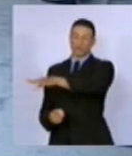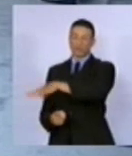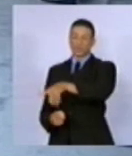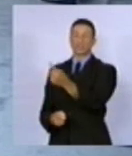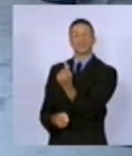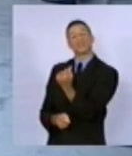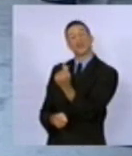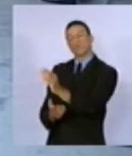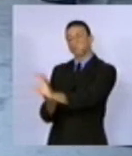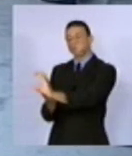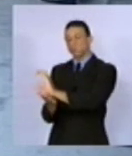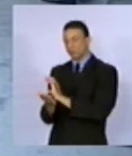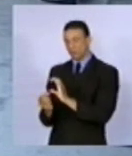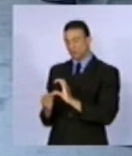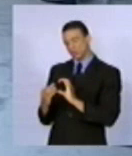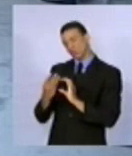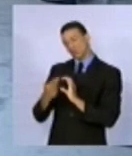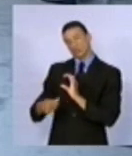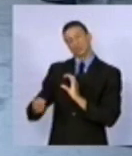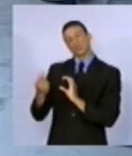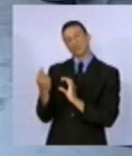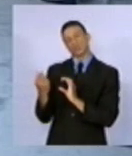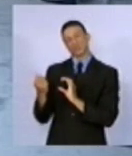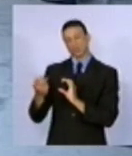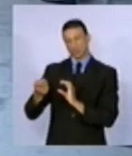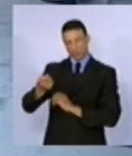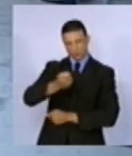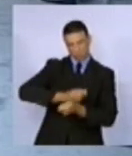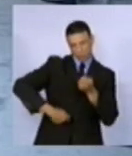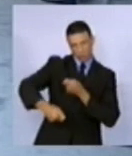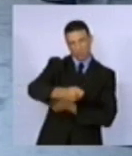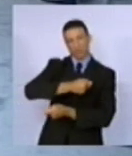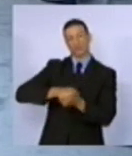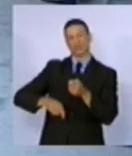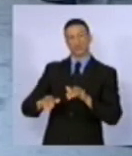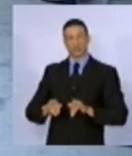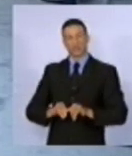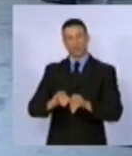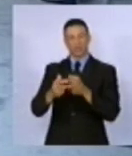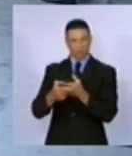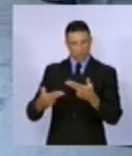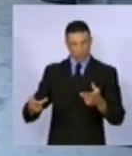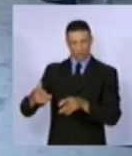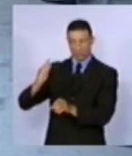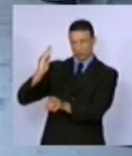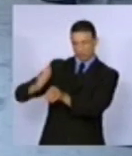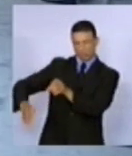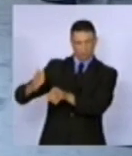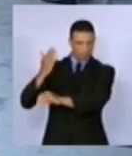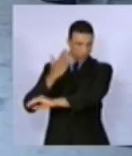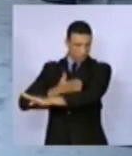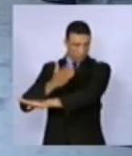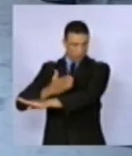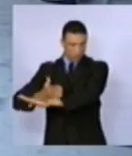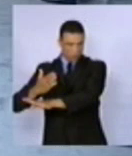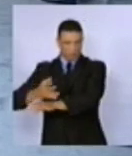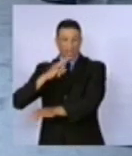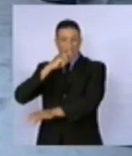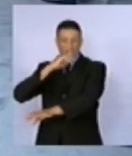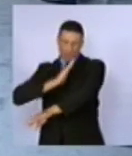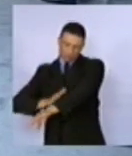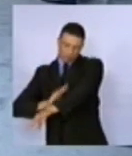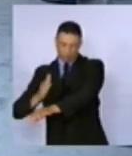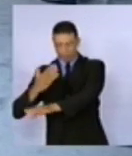no faturamento dos setores do comércio e serviço da atividade manual da cana de